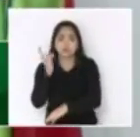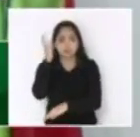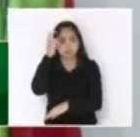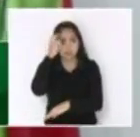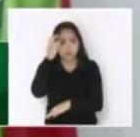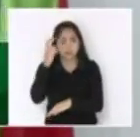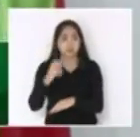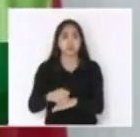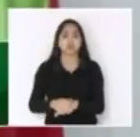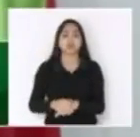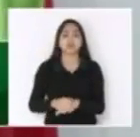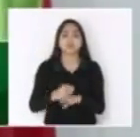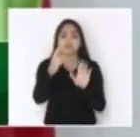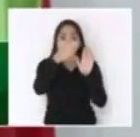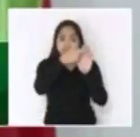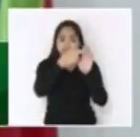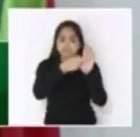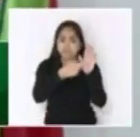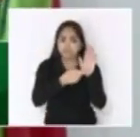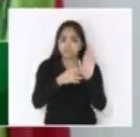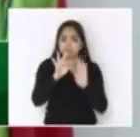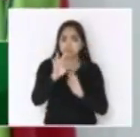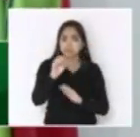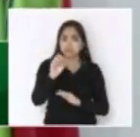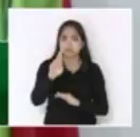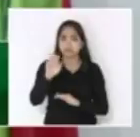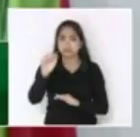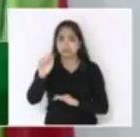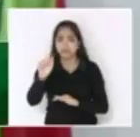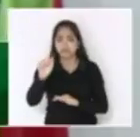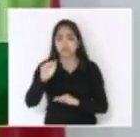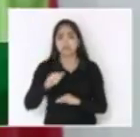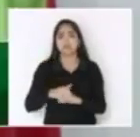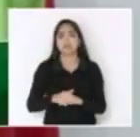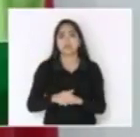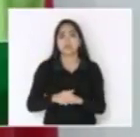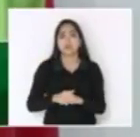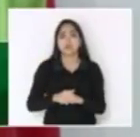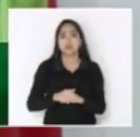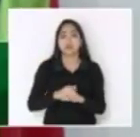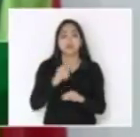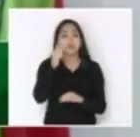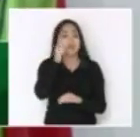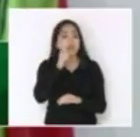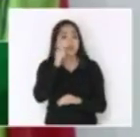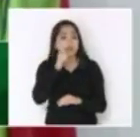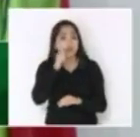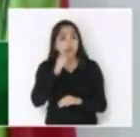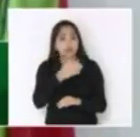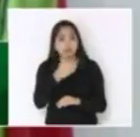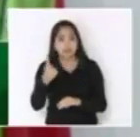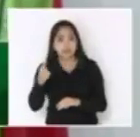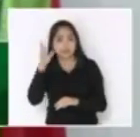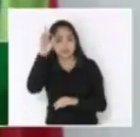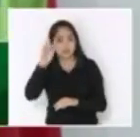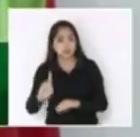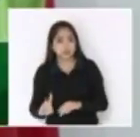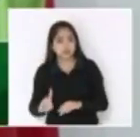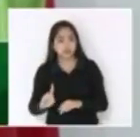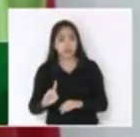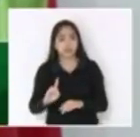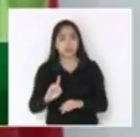da Torá, da Sairá, e que mulheres não têm o direito de mostrarem seus